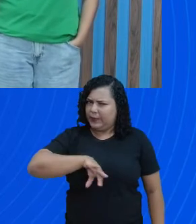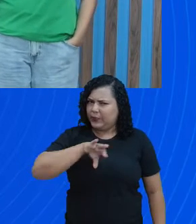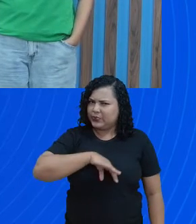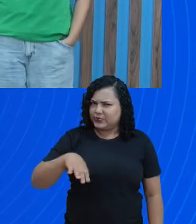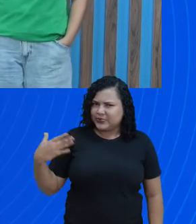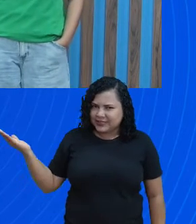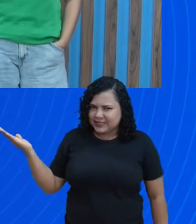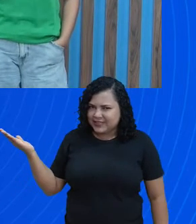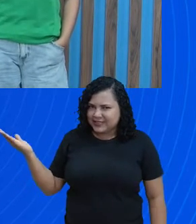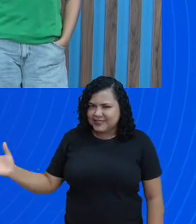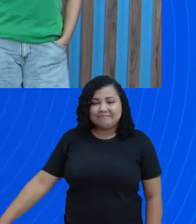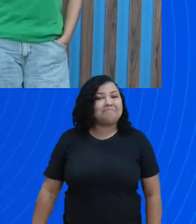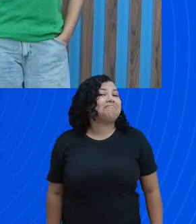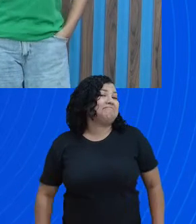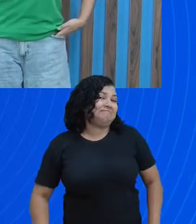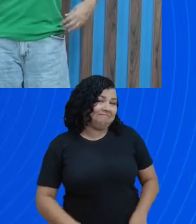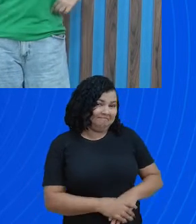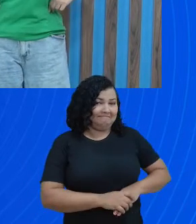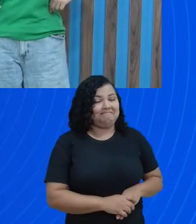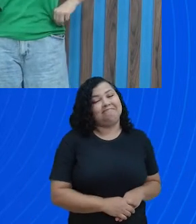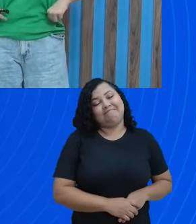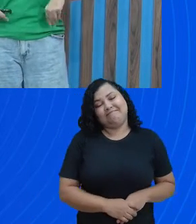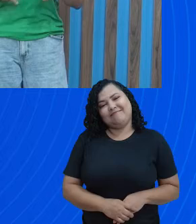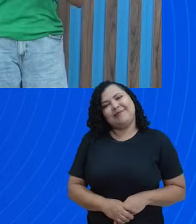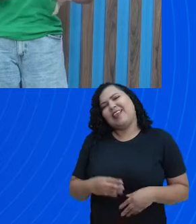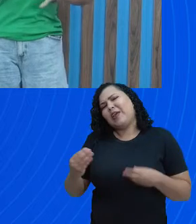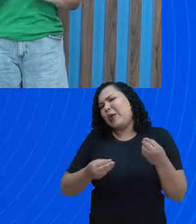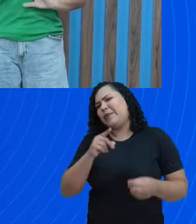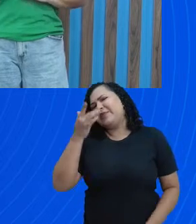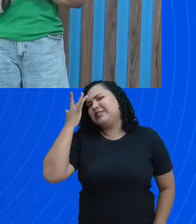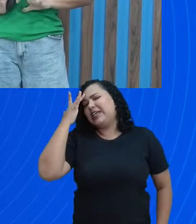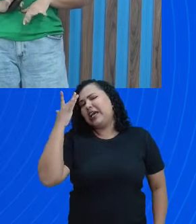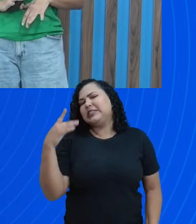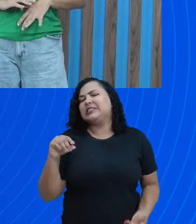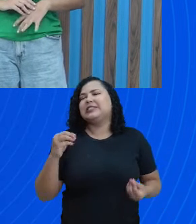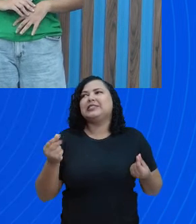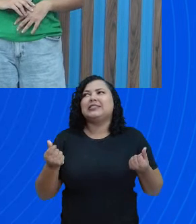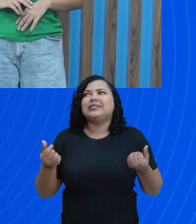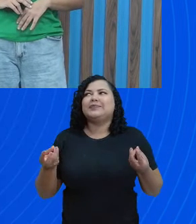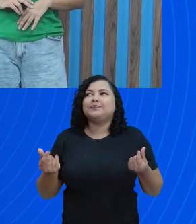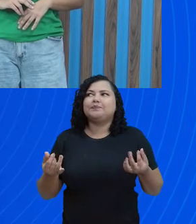falantes de língua portuguesa? E como é que vocês acham que se daria